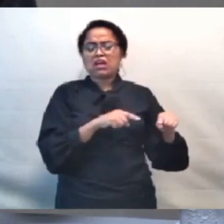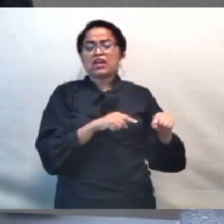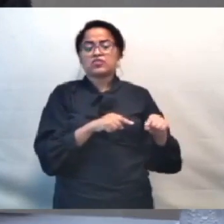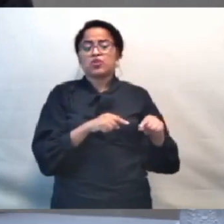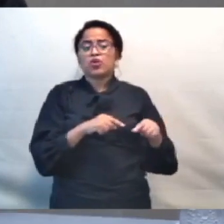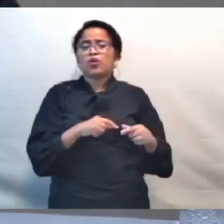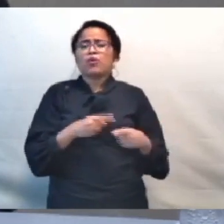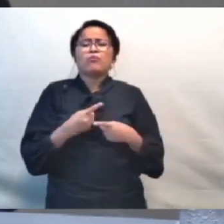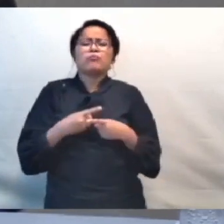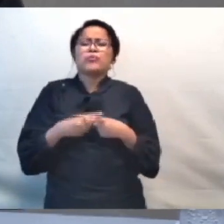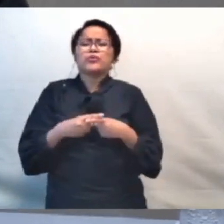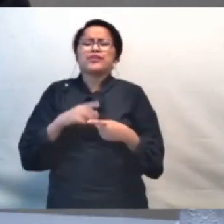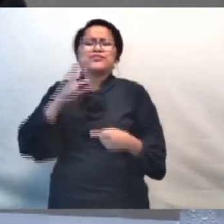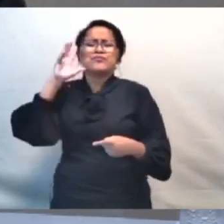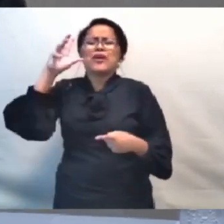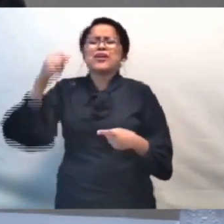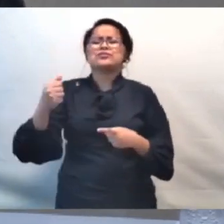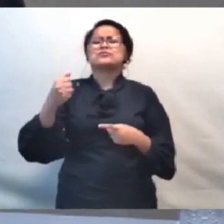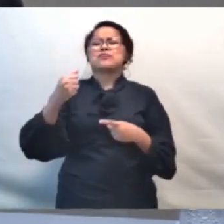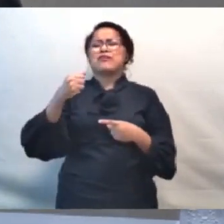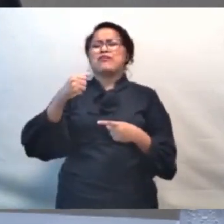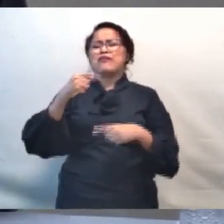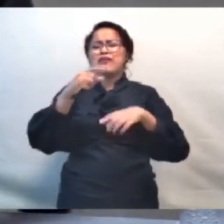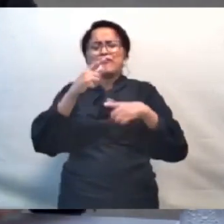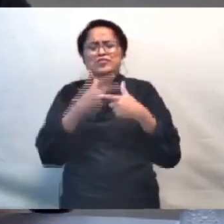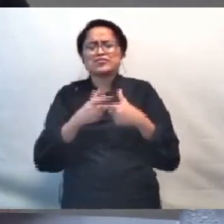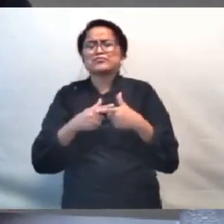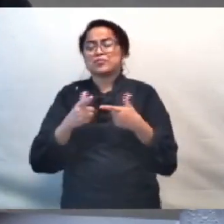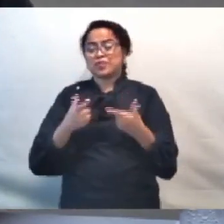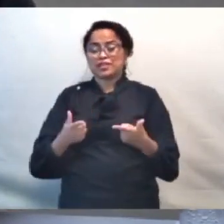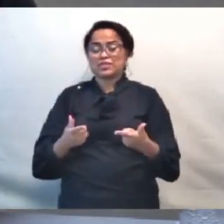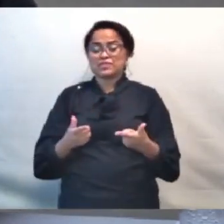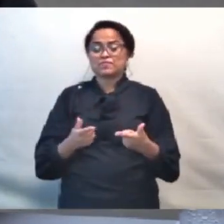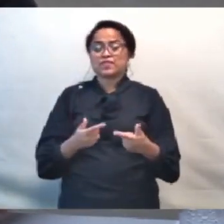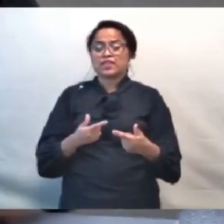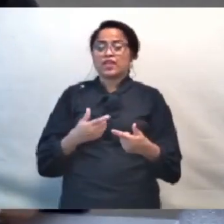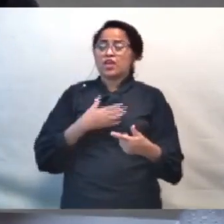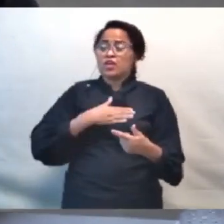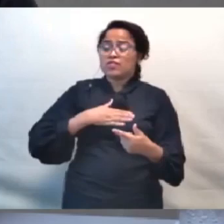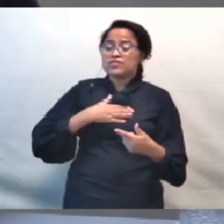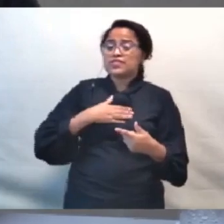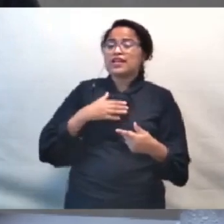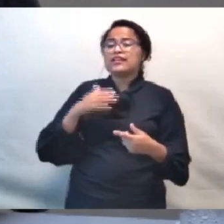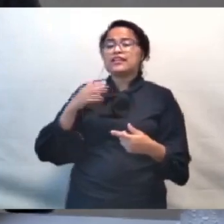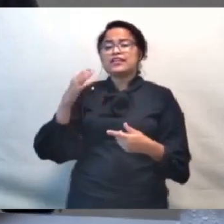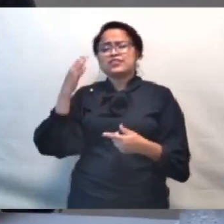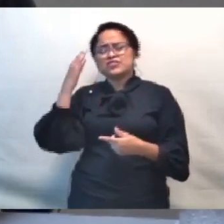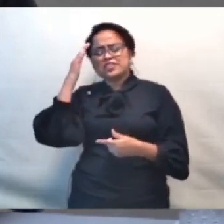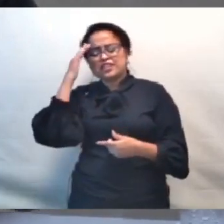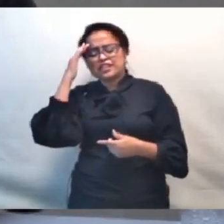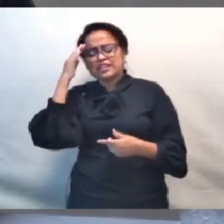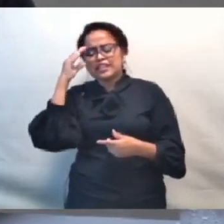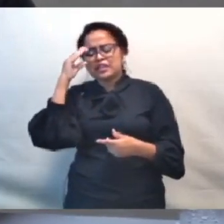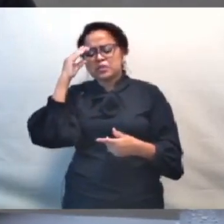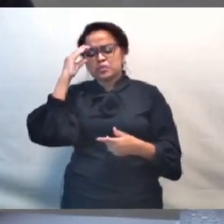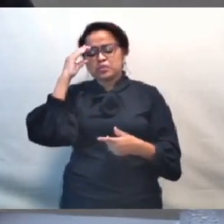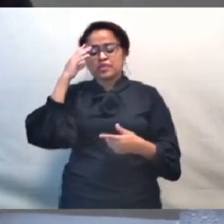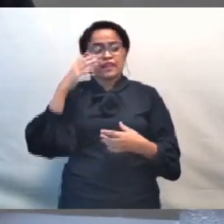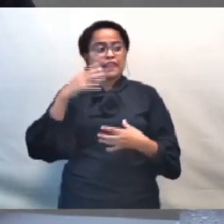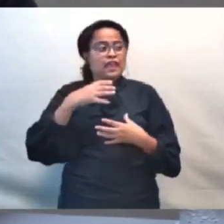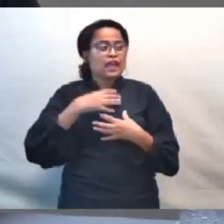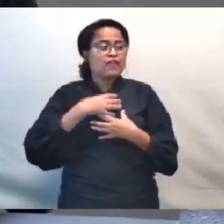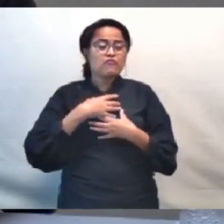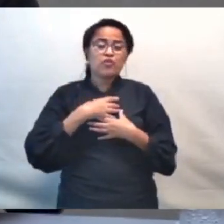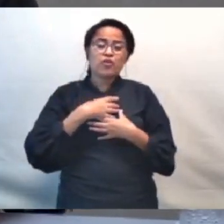Bruno, eu gostaria de entender, e logicamente, da forma que vocês põem no relatório, é uma forma muito macro. Não dá para a gente descer